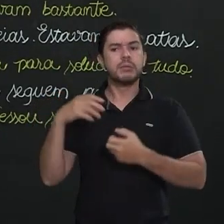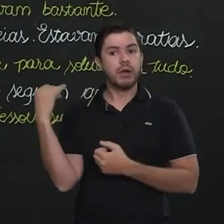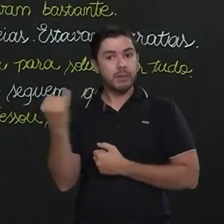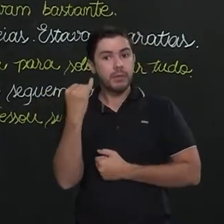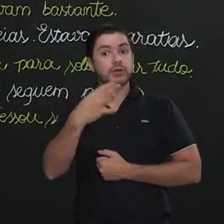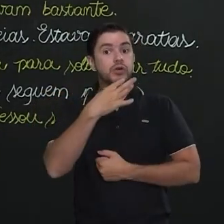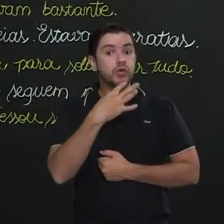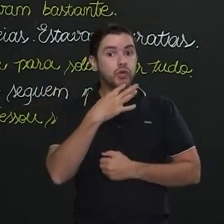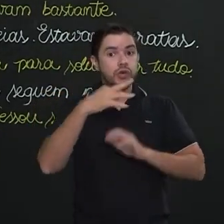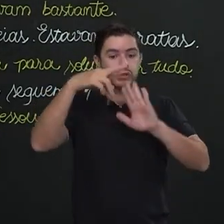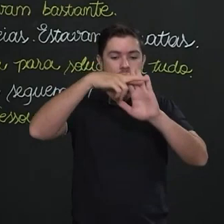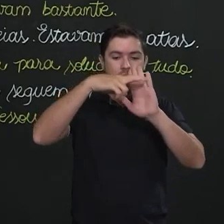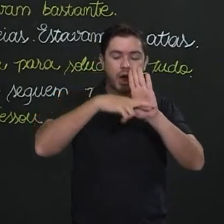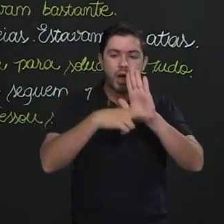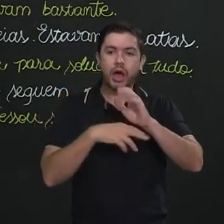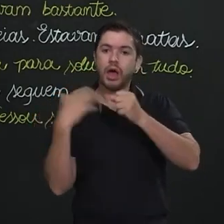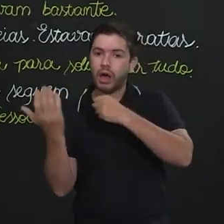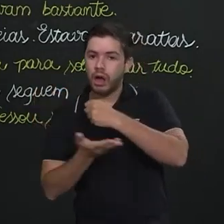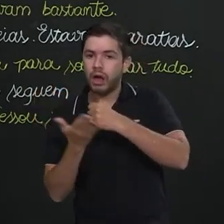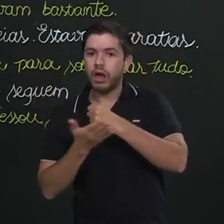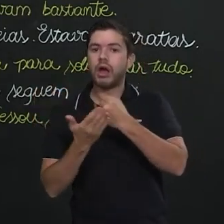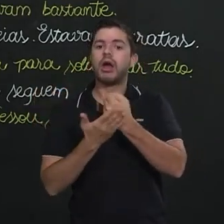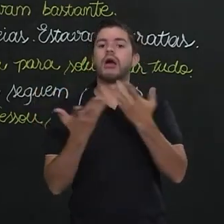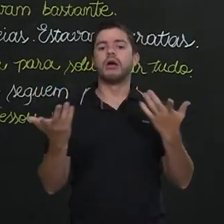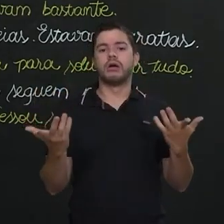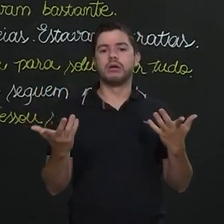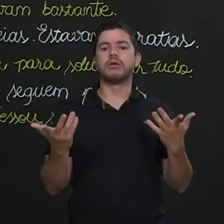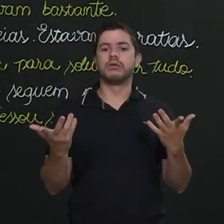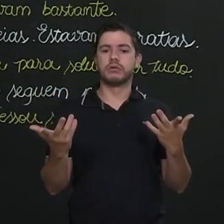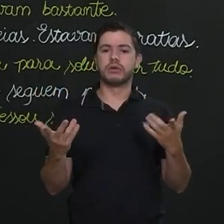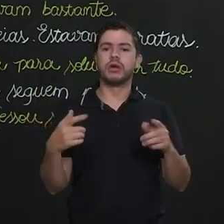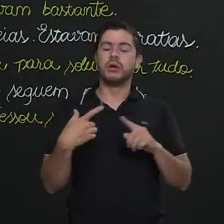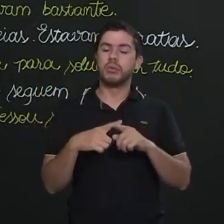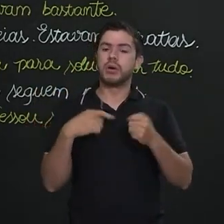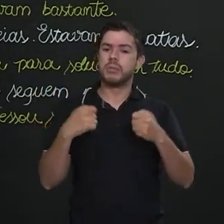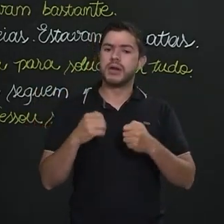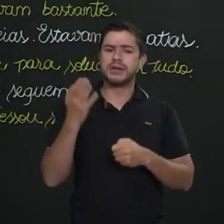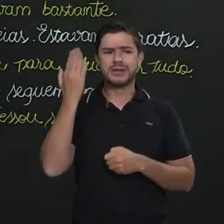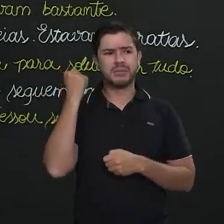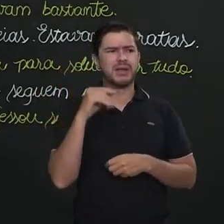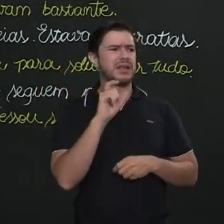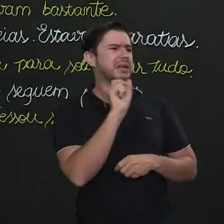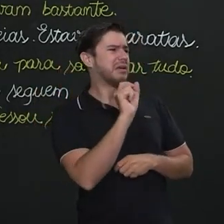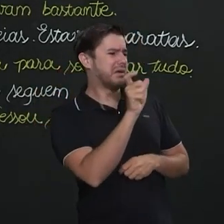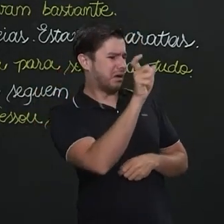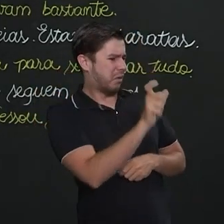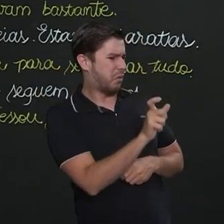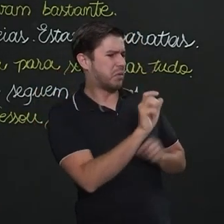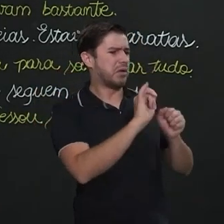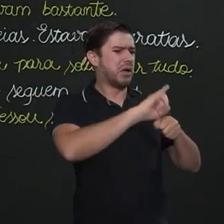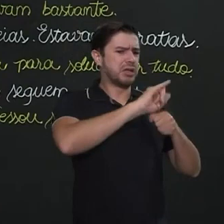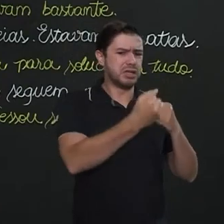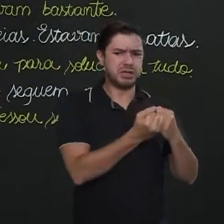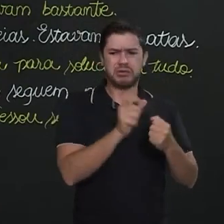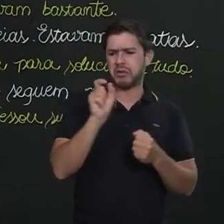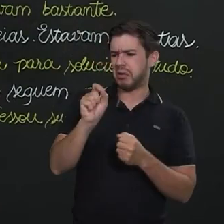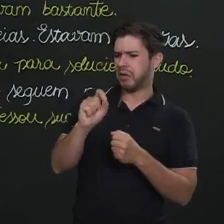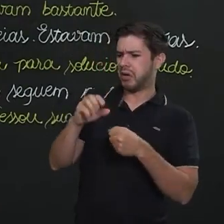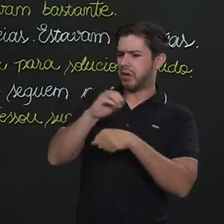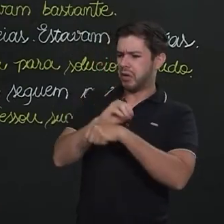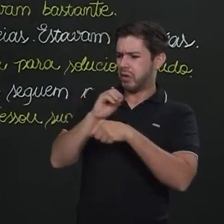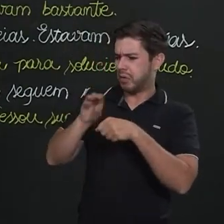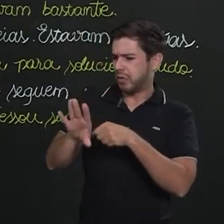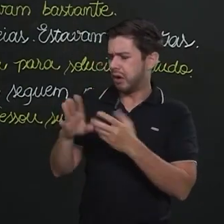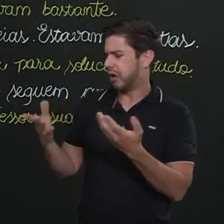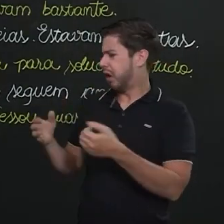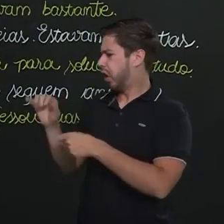classes gramaticais na hora de fazer um estudo de concordância nominal, porque você tem que reconhecer quem é o adjetivo, quem é o pronome, quem é o artigo, a presença